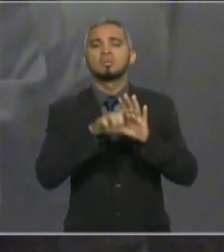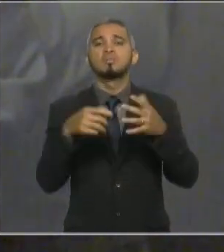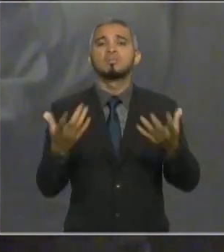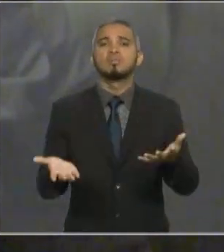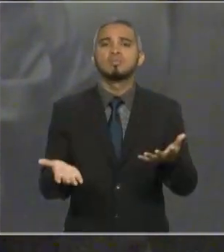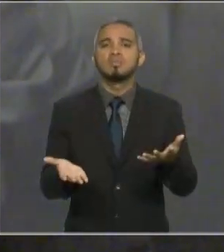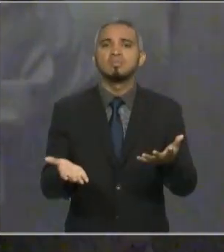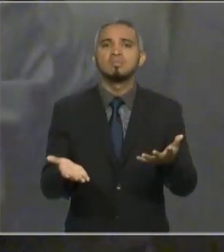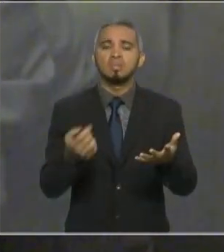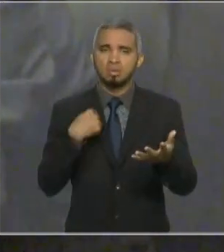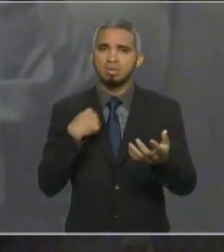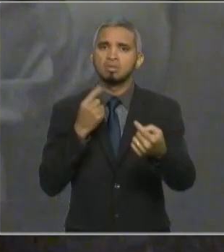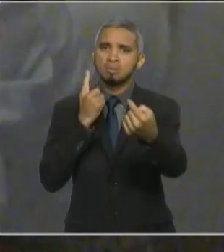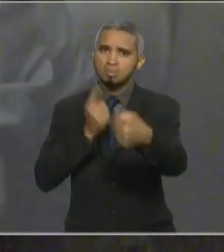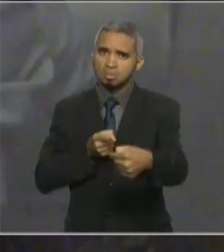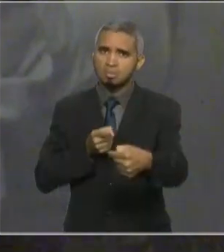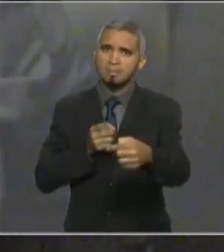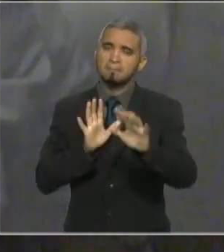foi apenas